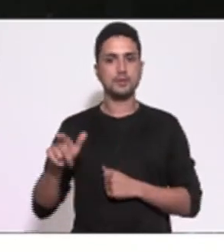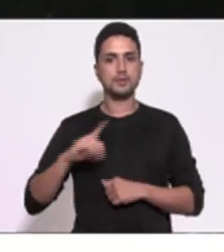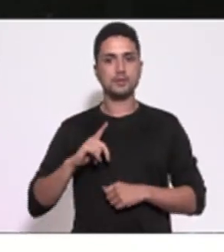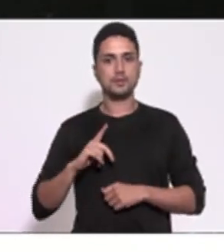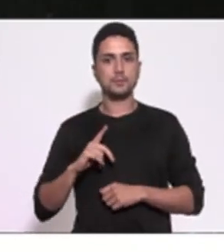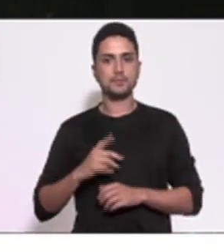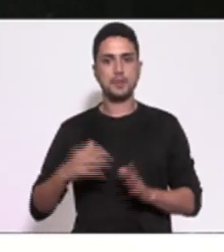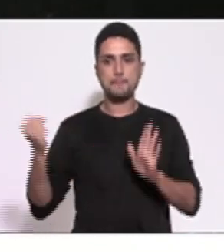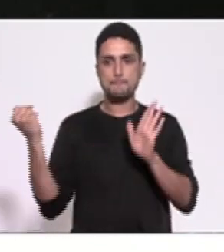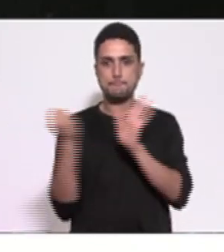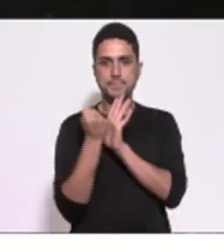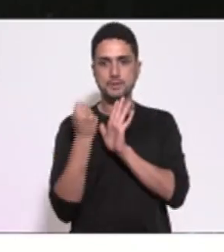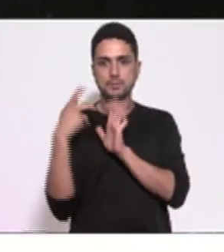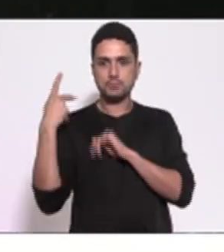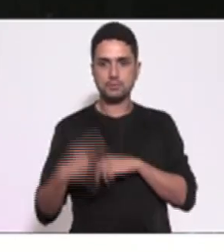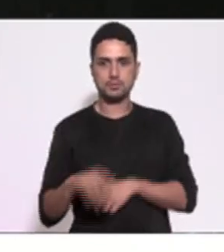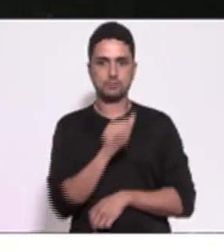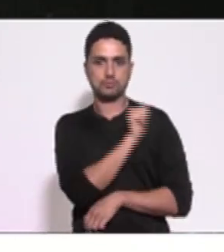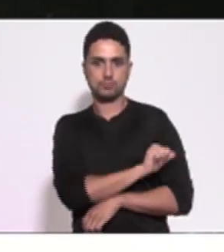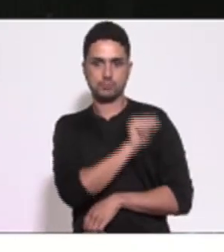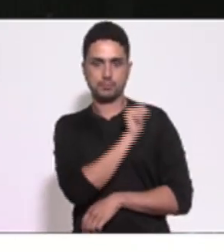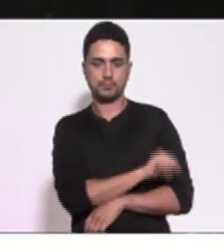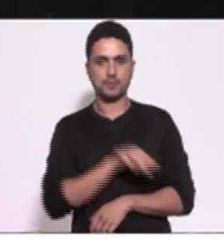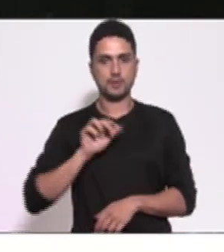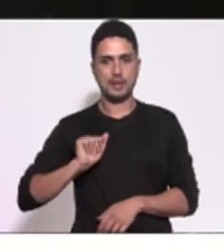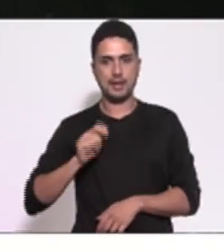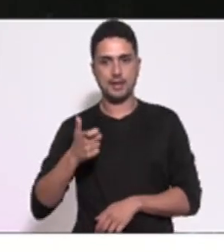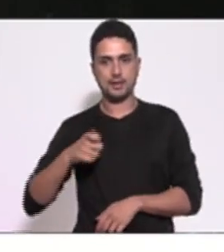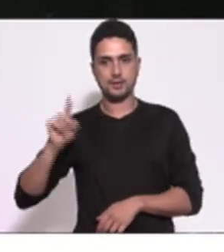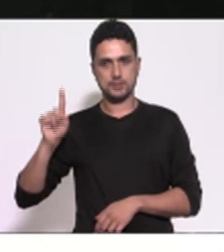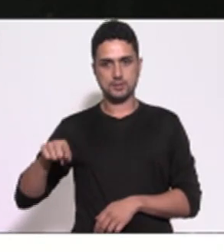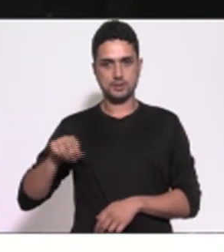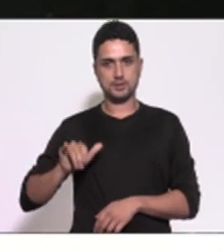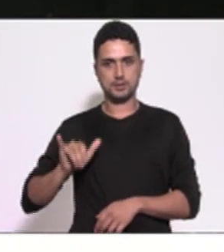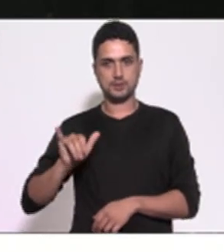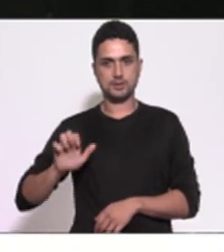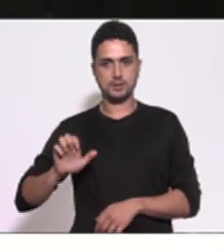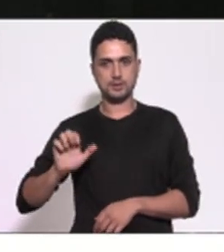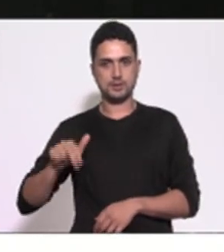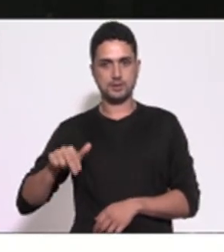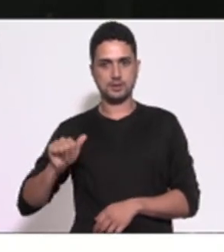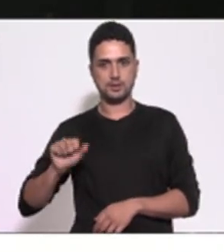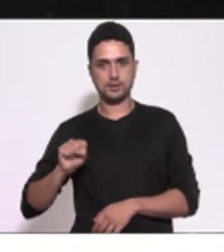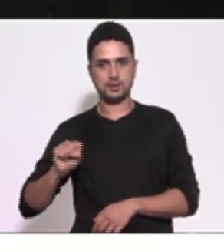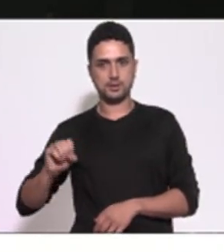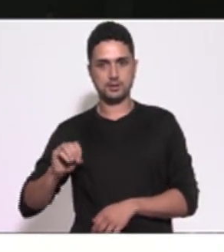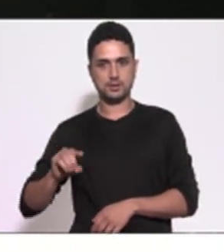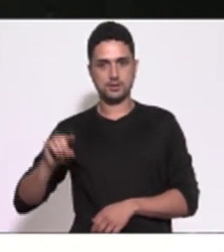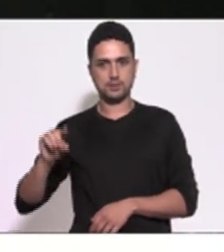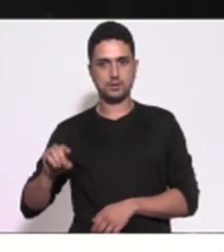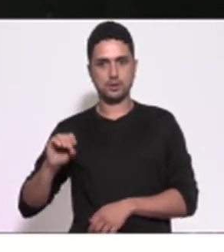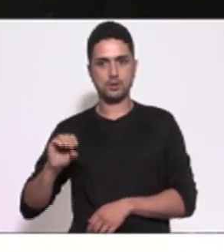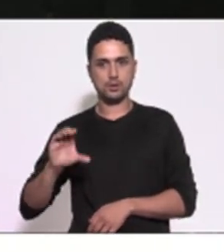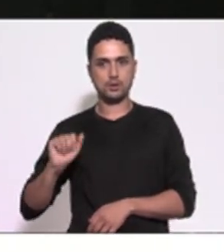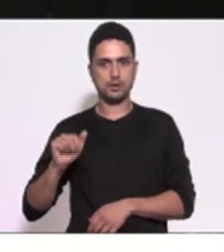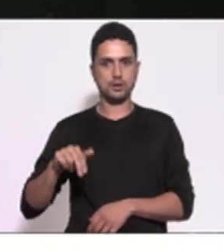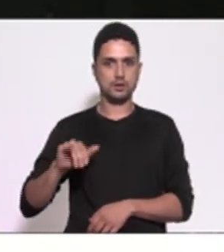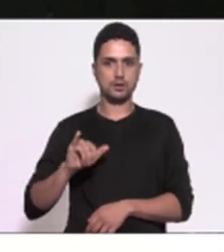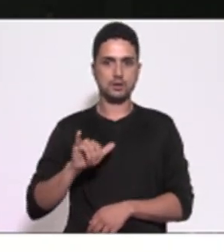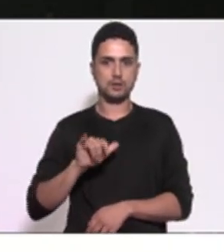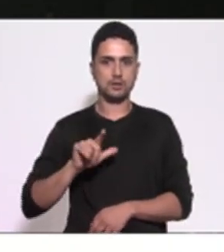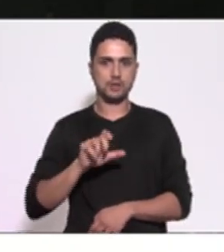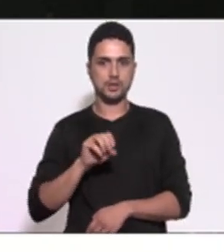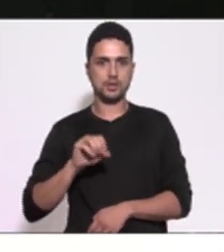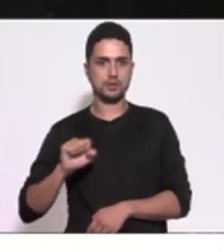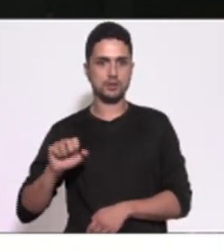Estado do Rio de Janeiro, o Axé Iê Nassô Ocan e Leossum, pendente de pareceres